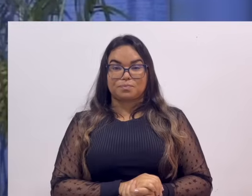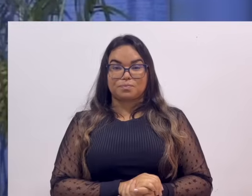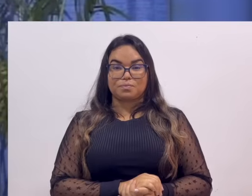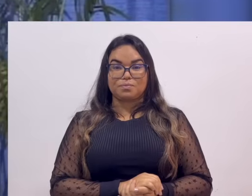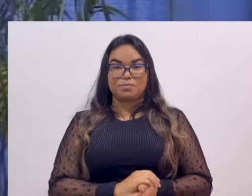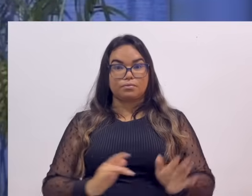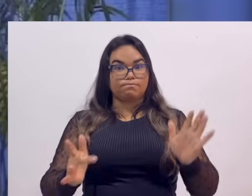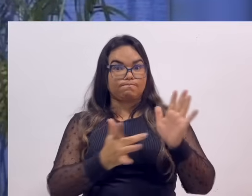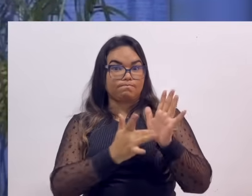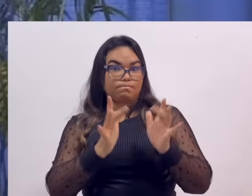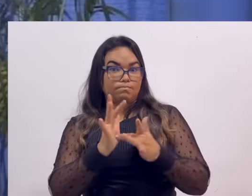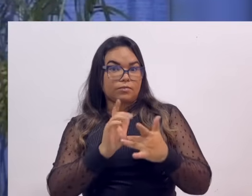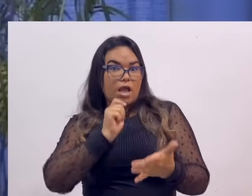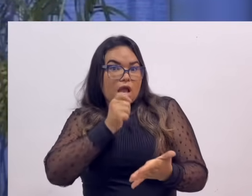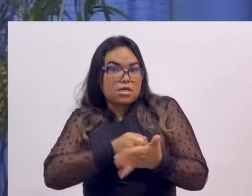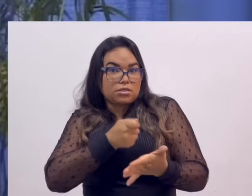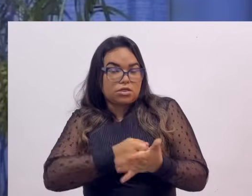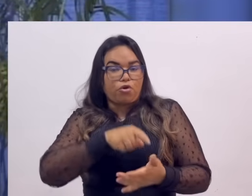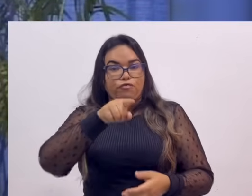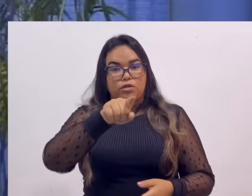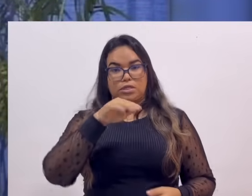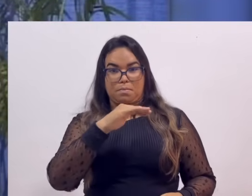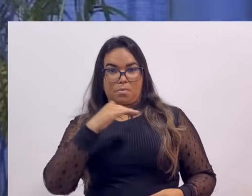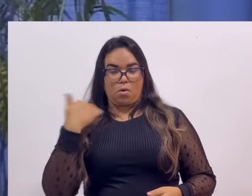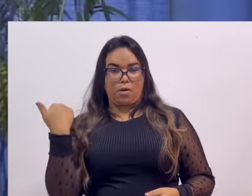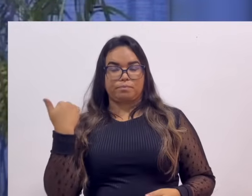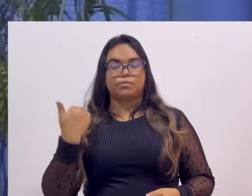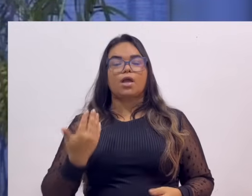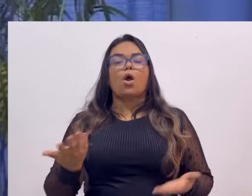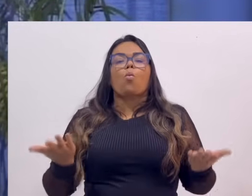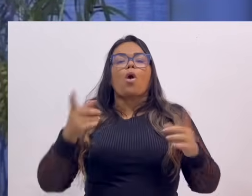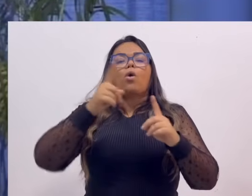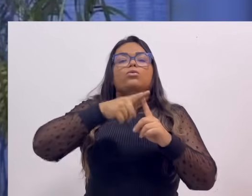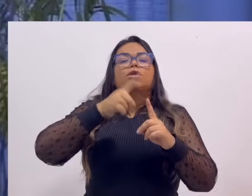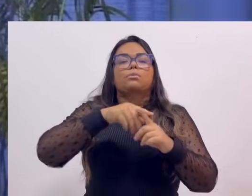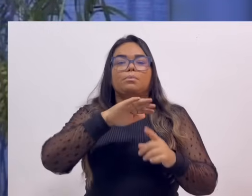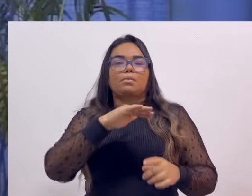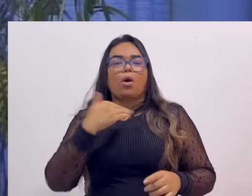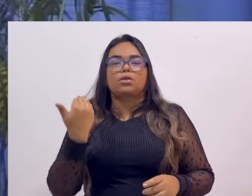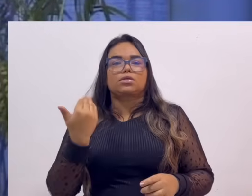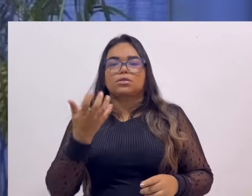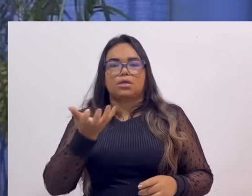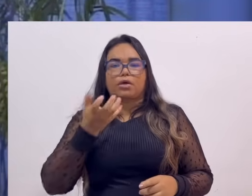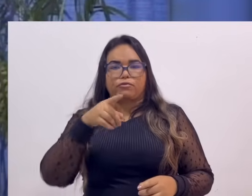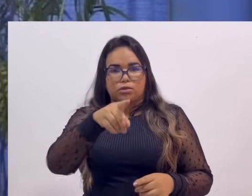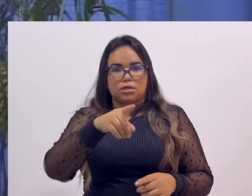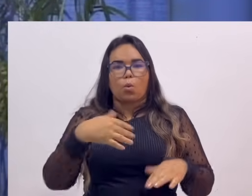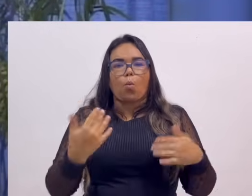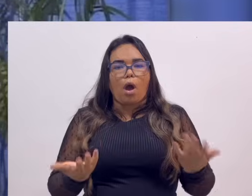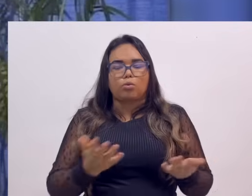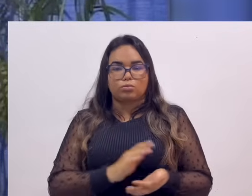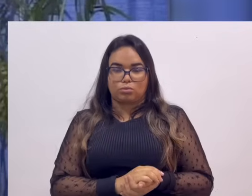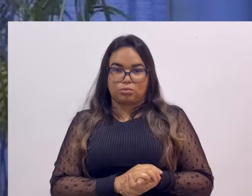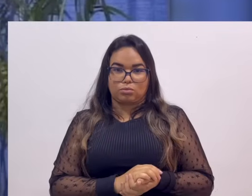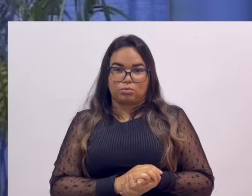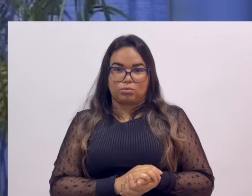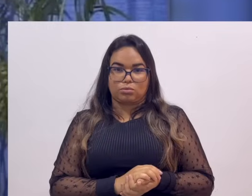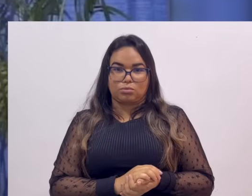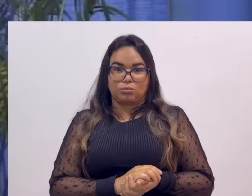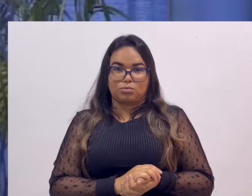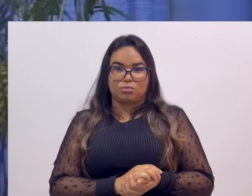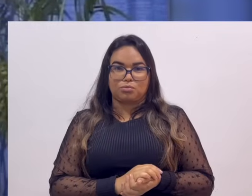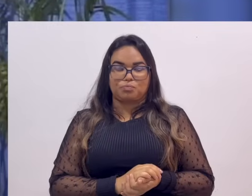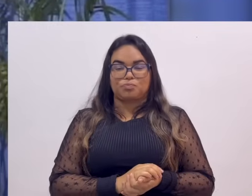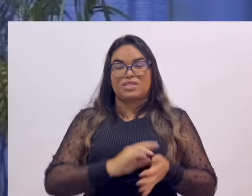Ele exige que você morra. E que tipo de morte Ele exige? Ele exige a morte do